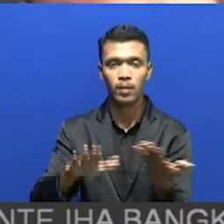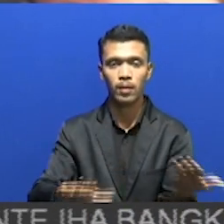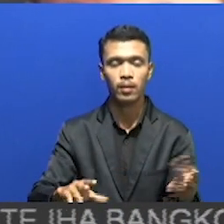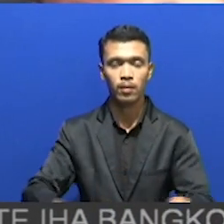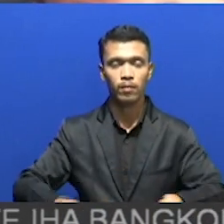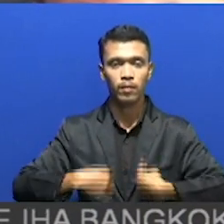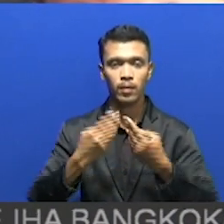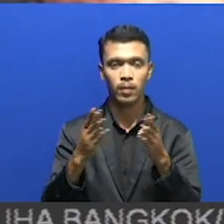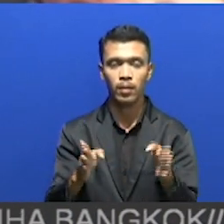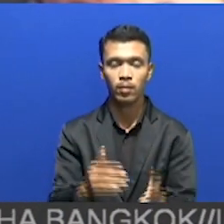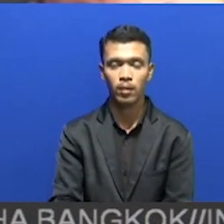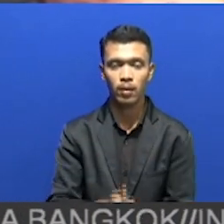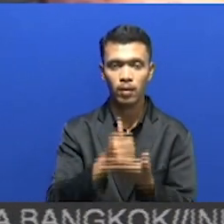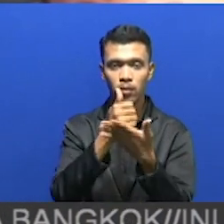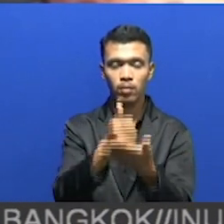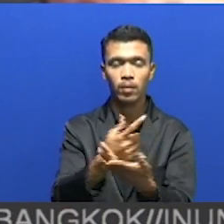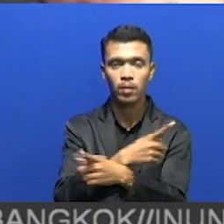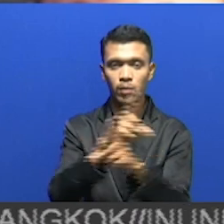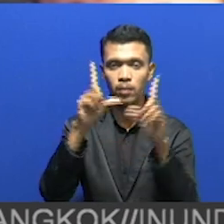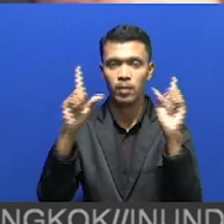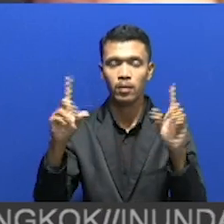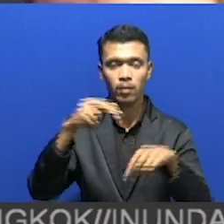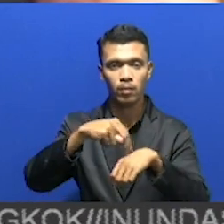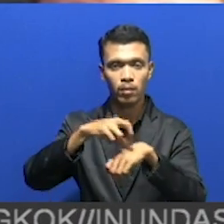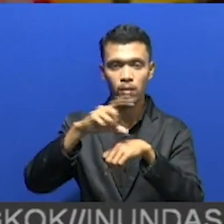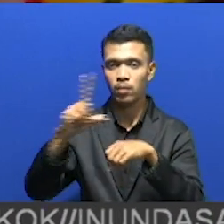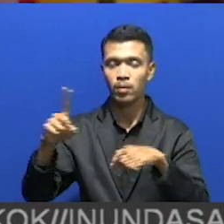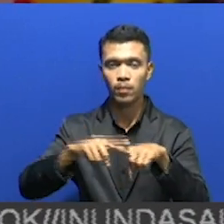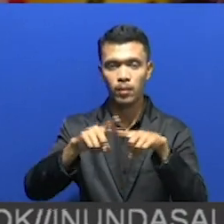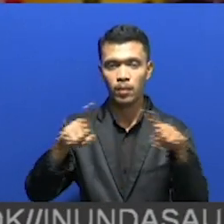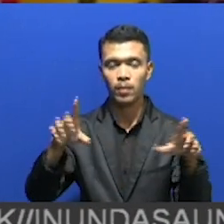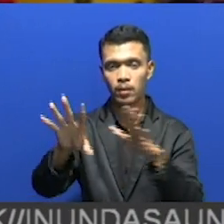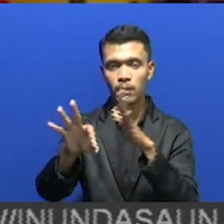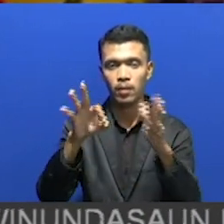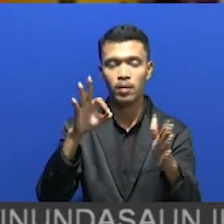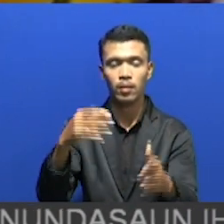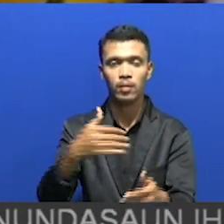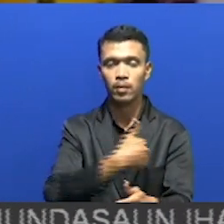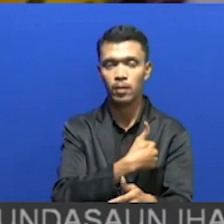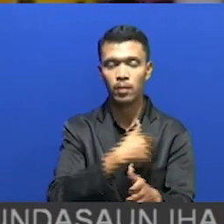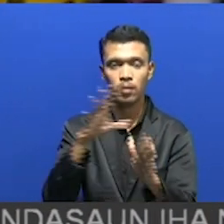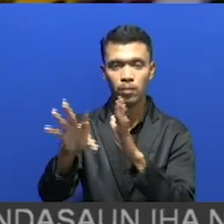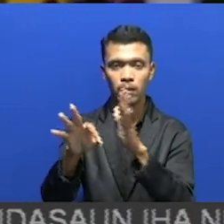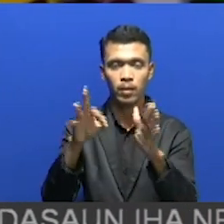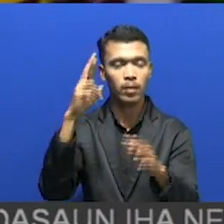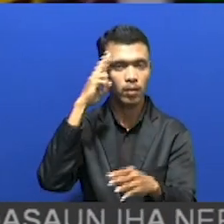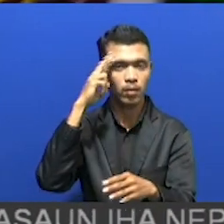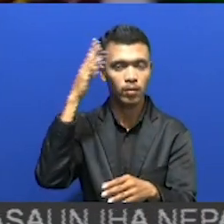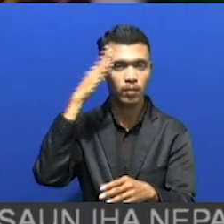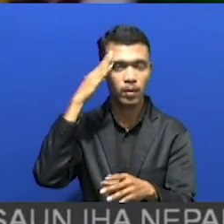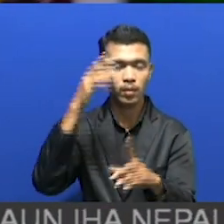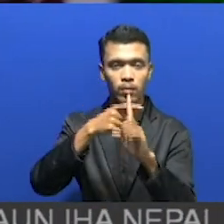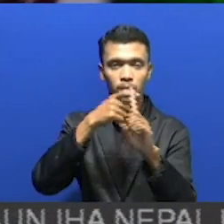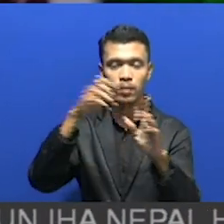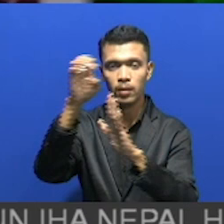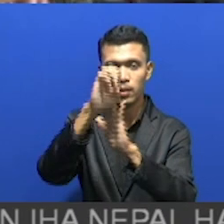saudoso contribuiu na baluta libertação nacional, mas precisa o que é tão reconhecimento do Estado, também é uma parte relevante a